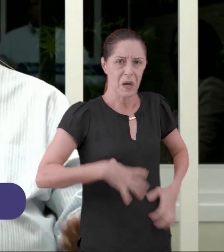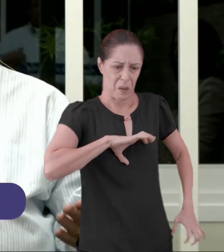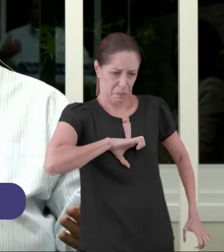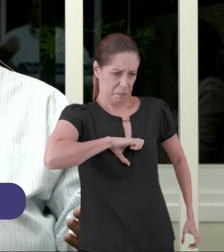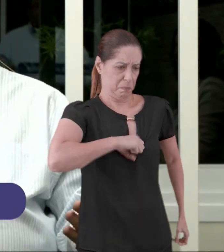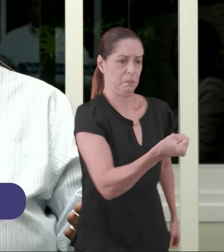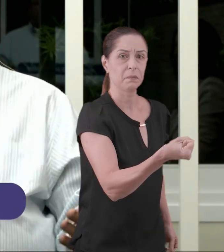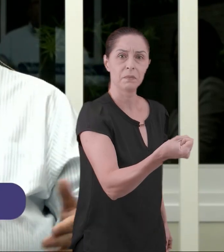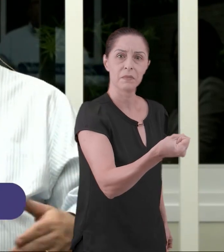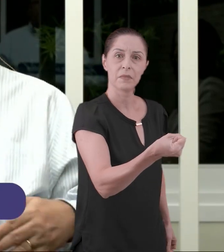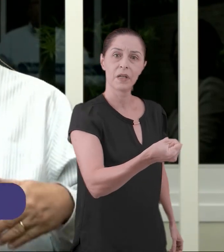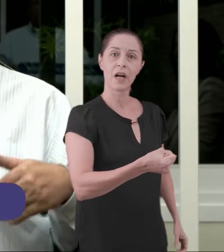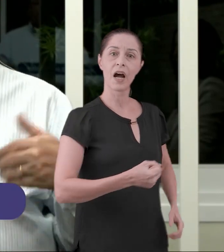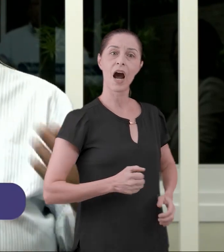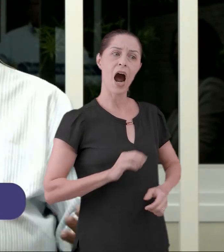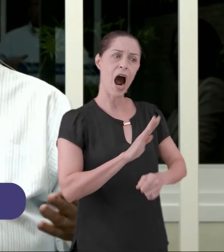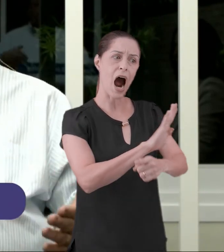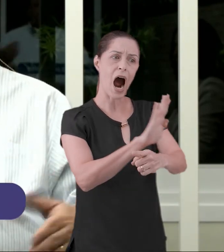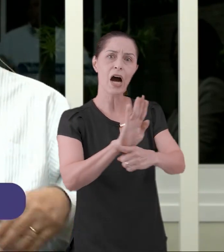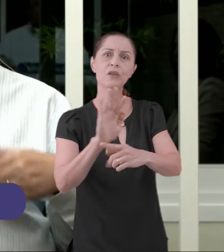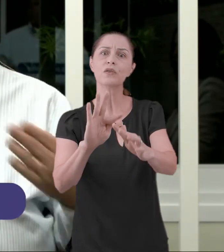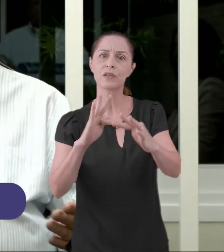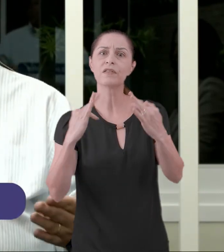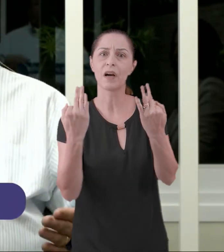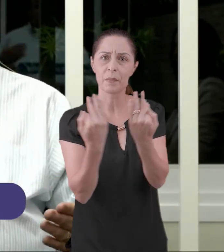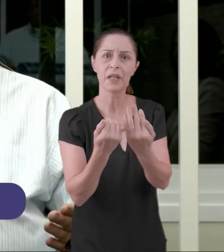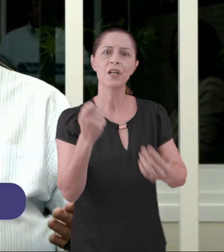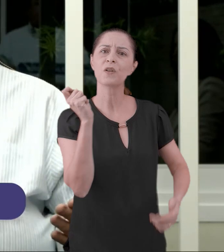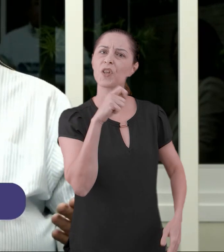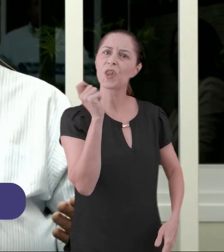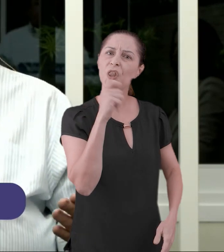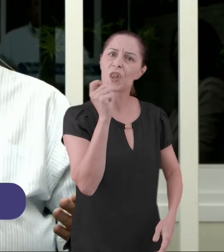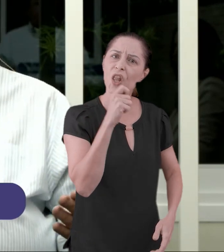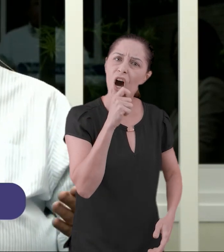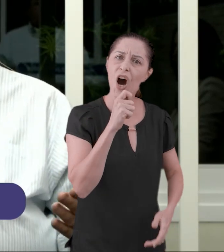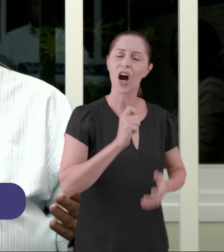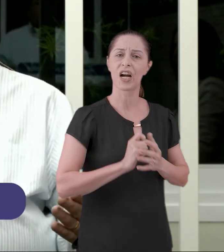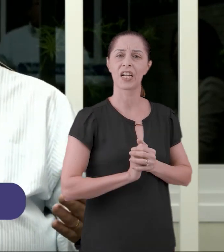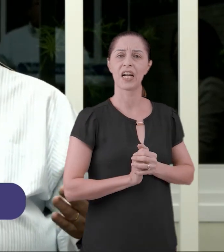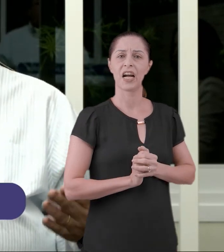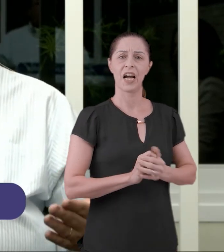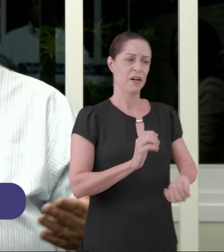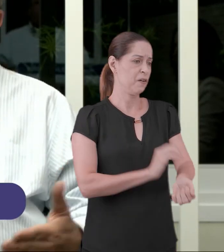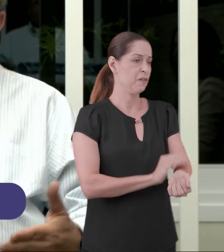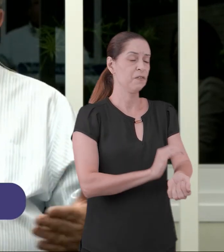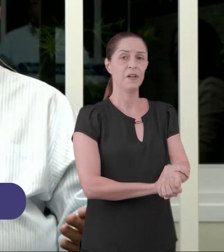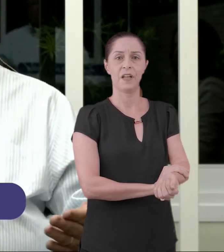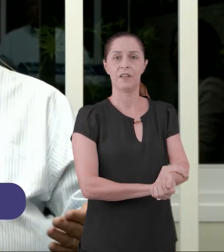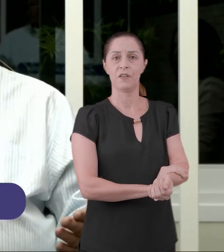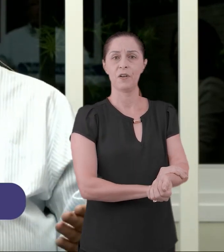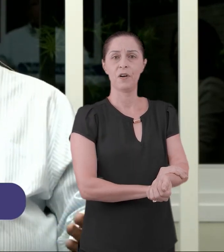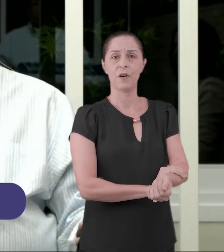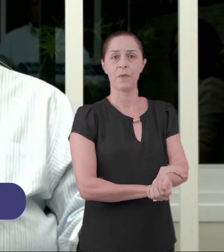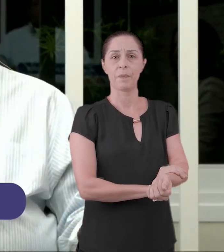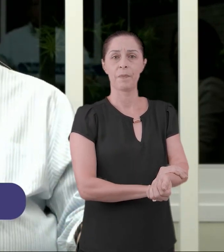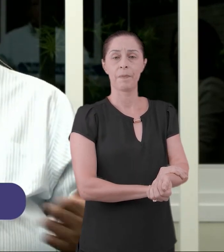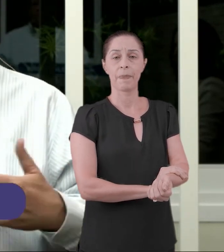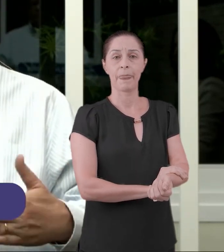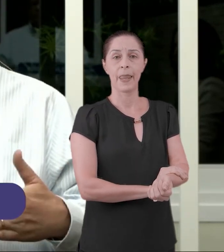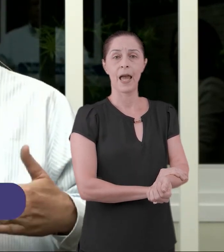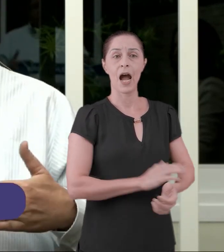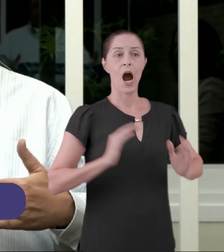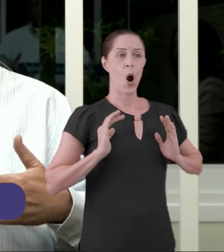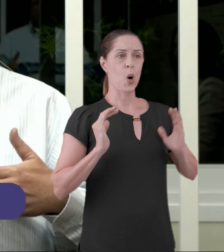de suicídio, de uso de drogas, de vícios. Eu entendo que você não pode colocar